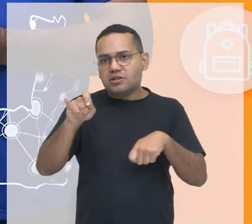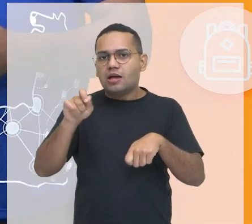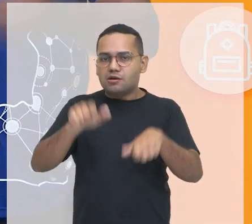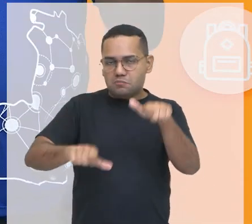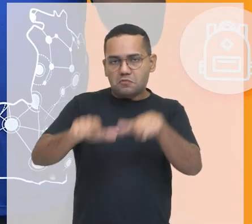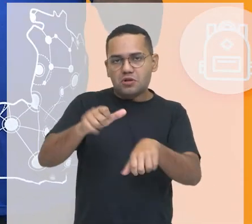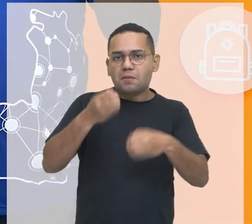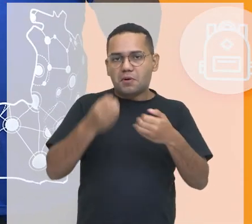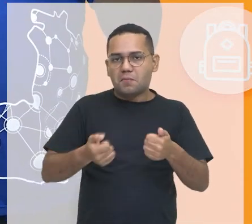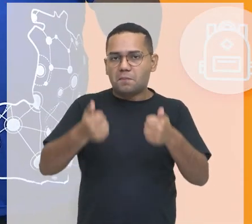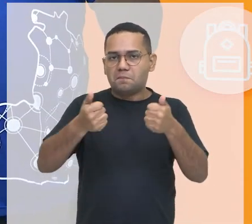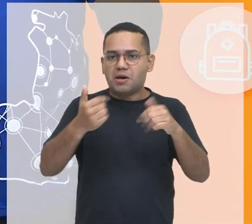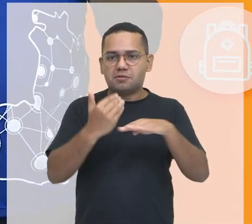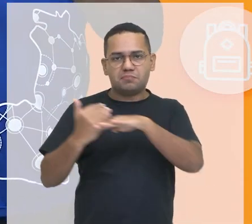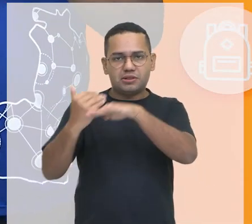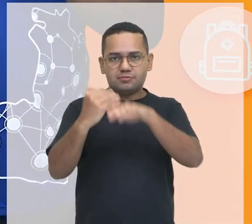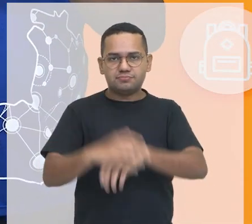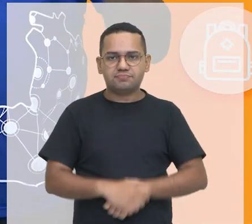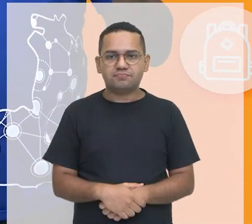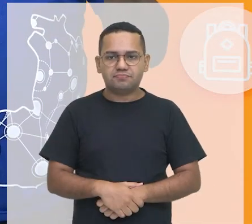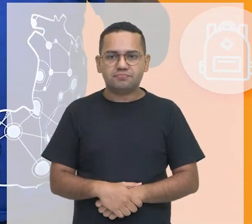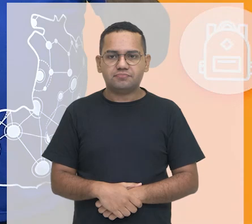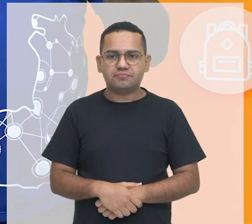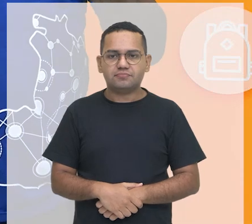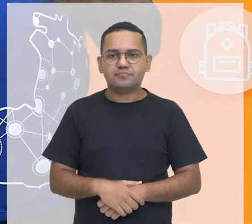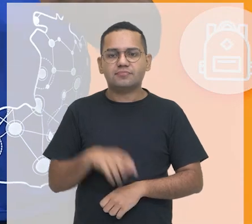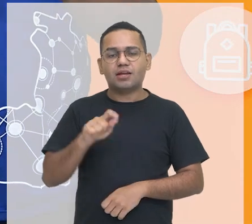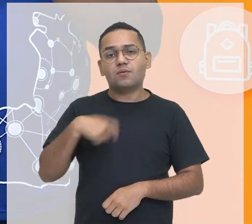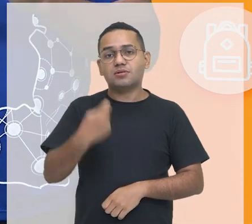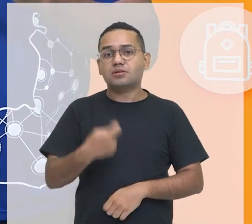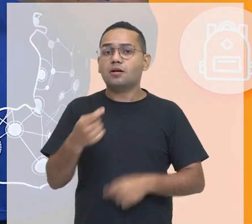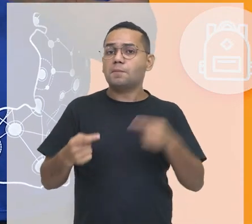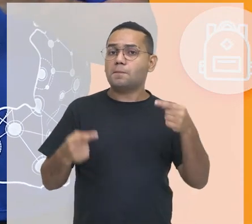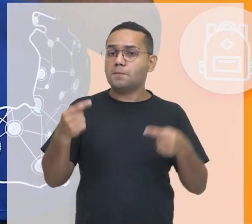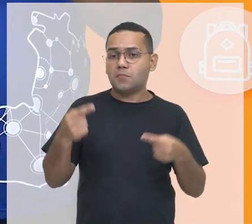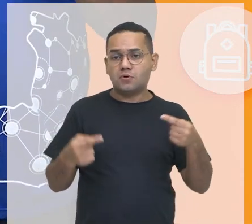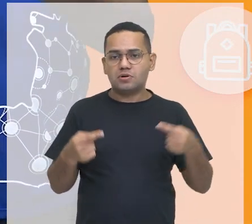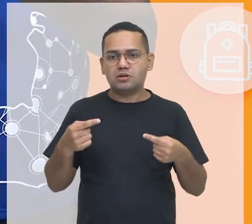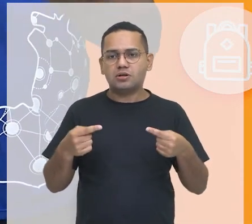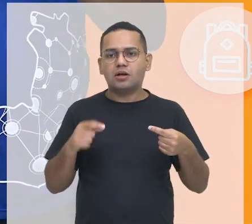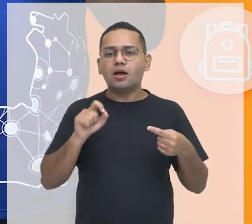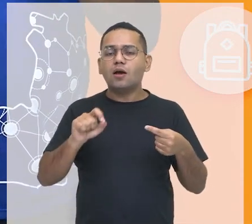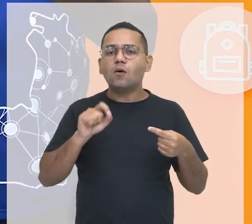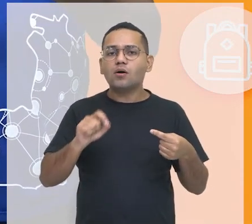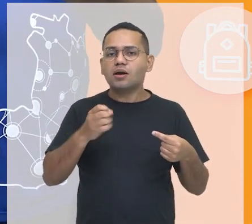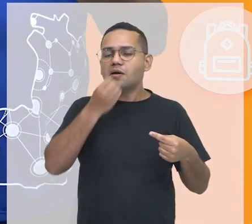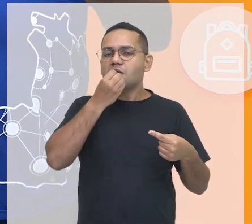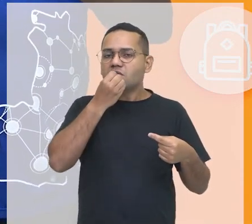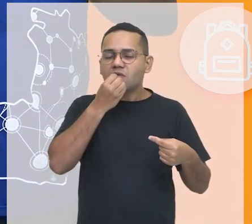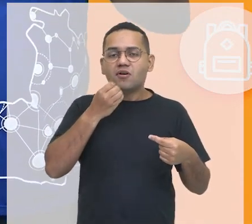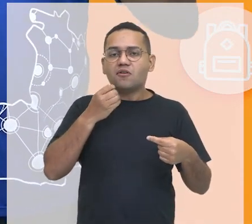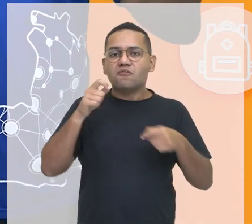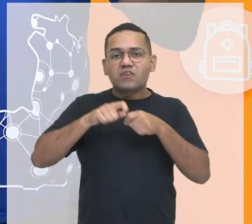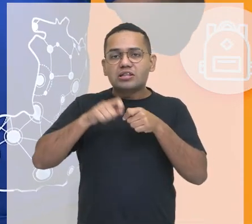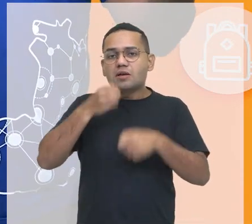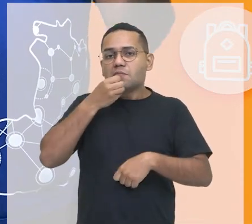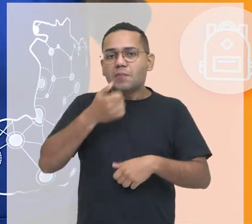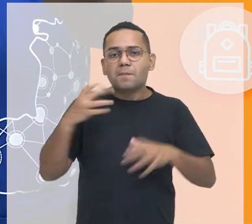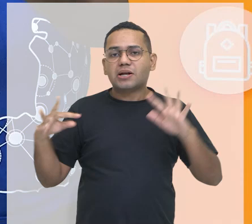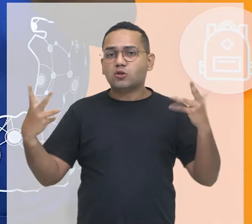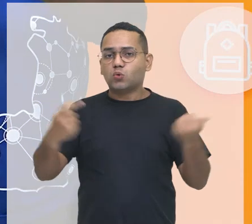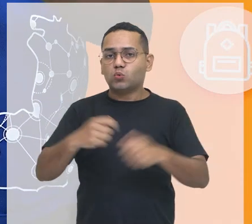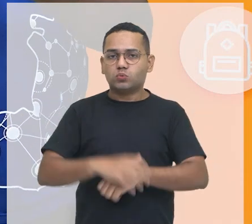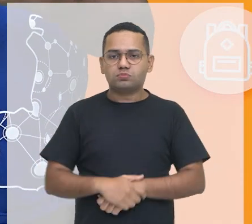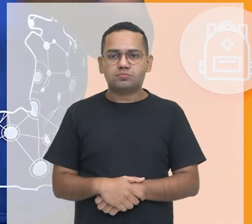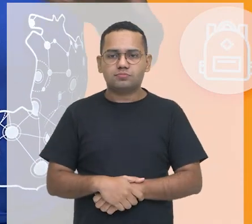comum. Tá certo, pessoal? Isso é política. Política é o bem comum. É para que